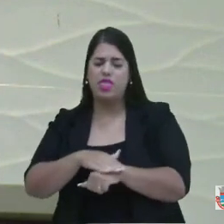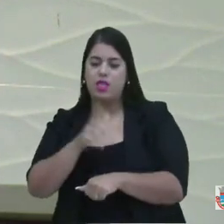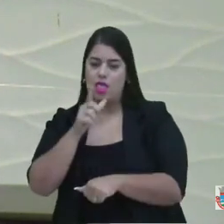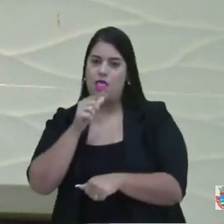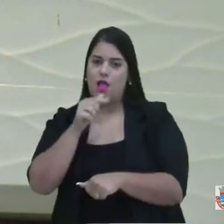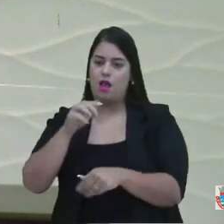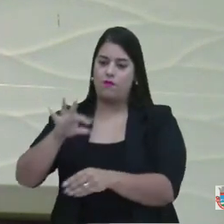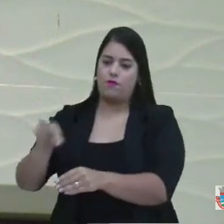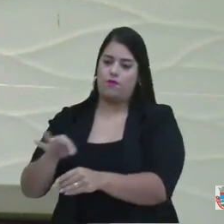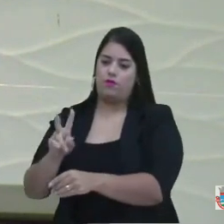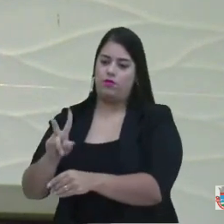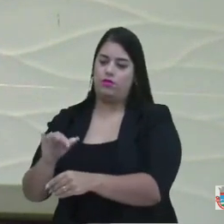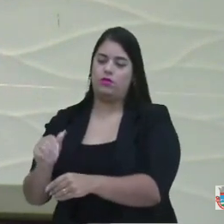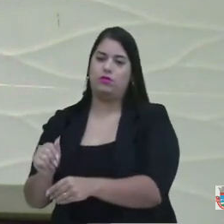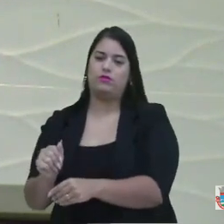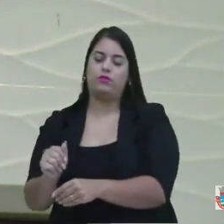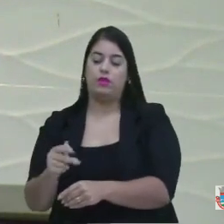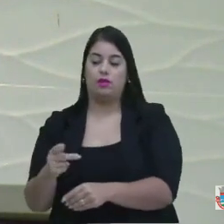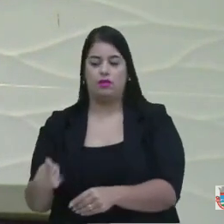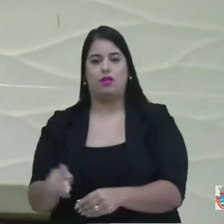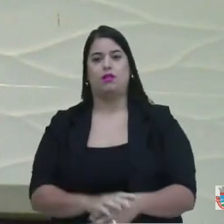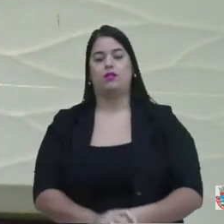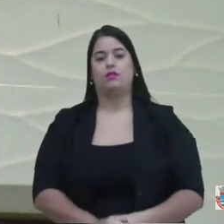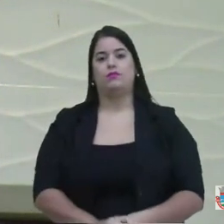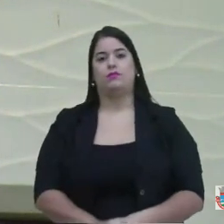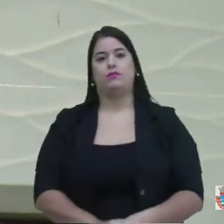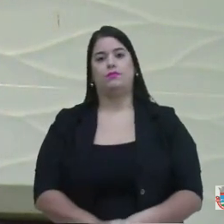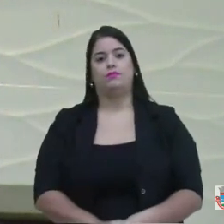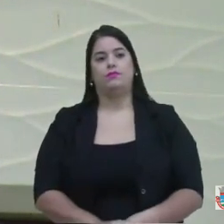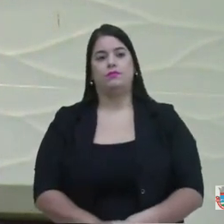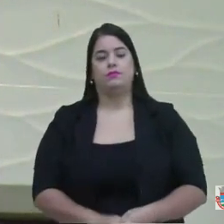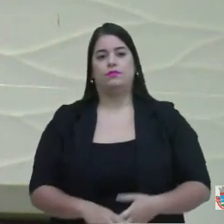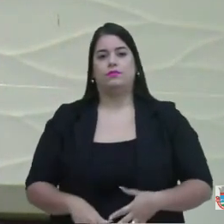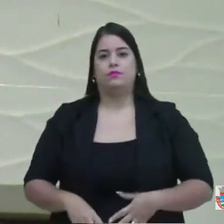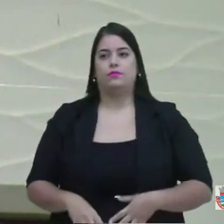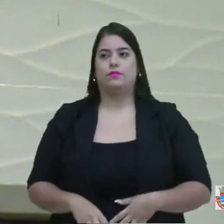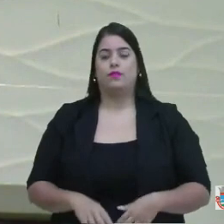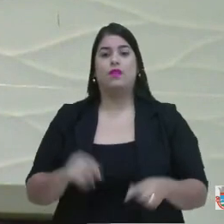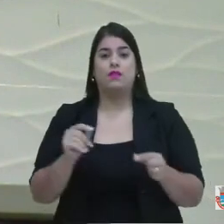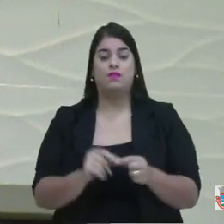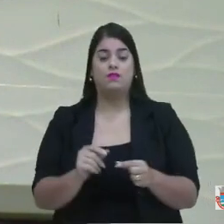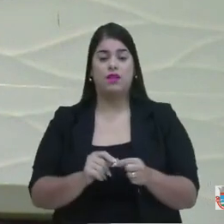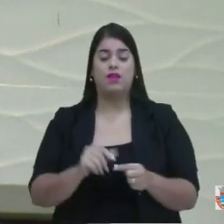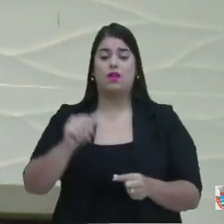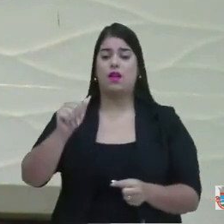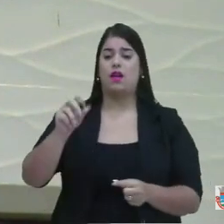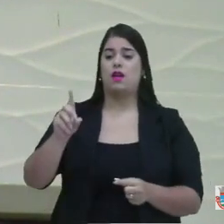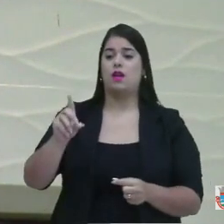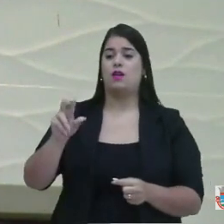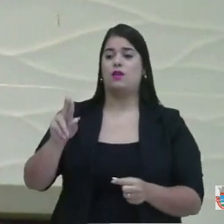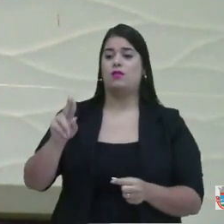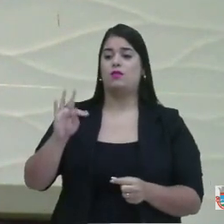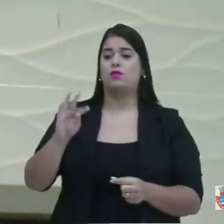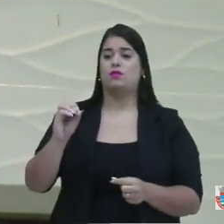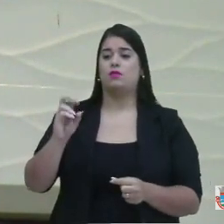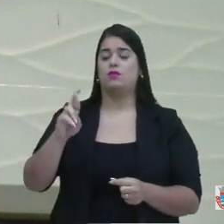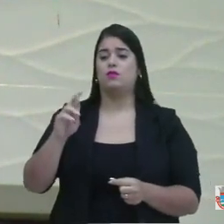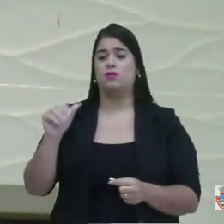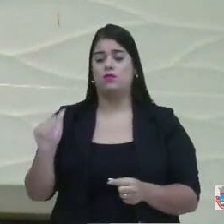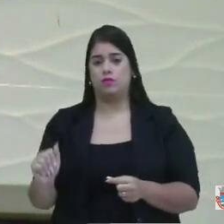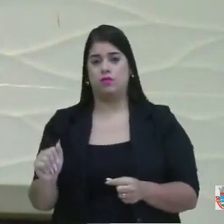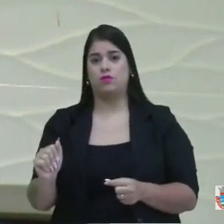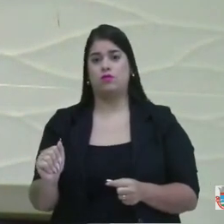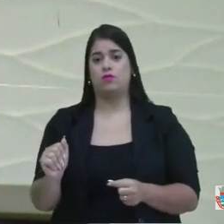Santo. Por incrível que pareça. Foi feita a adutora. Ainda bem que o